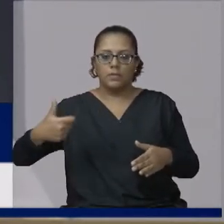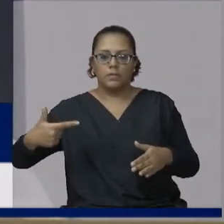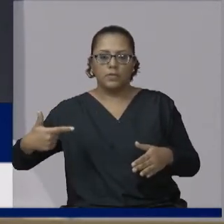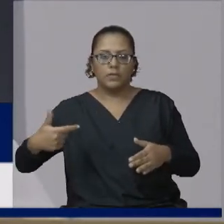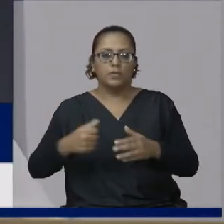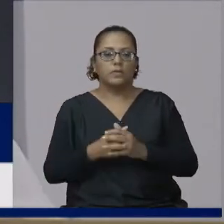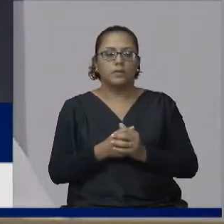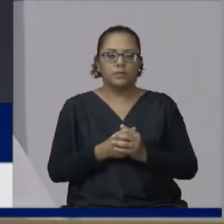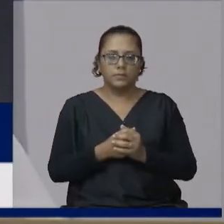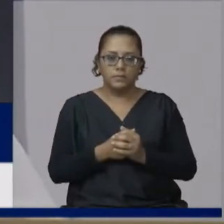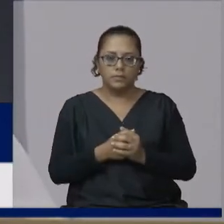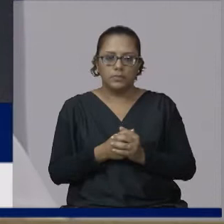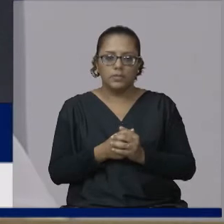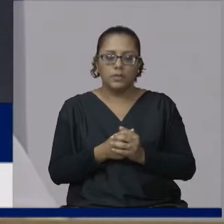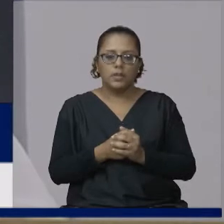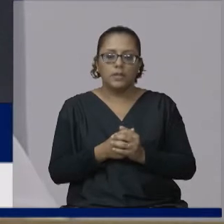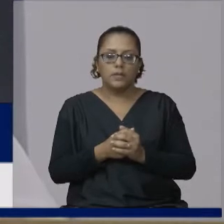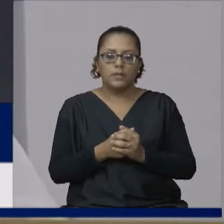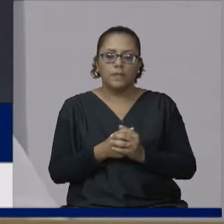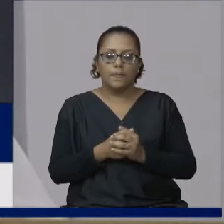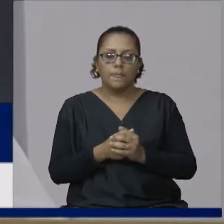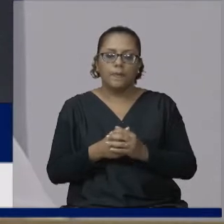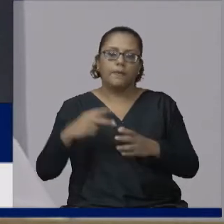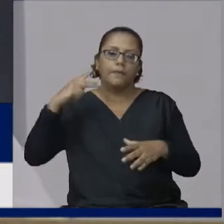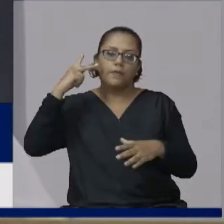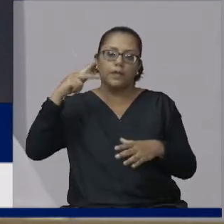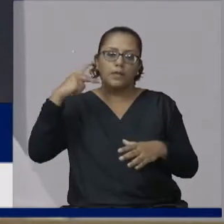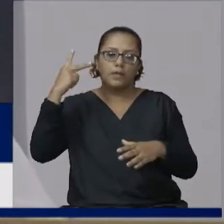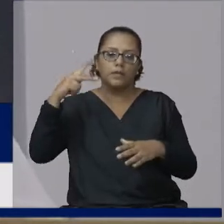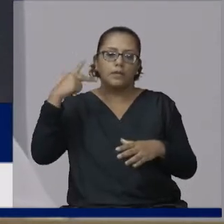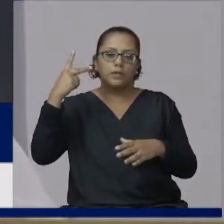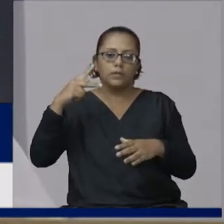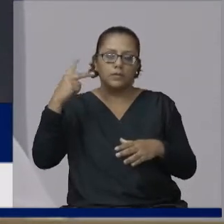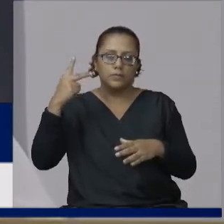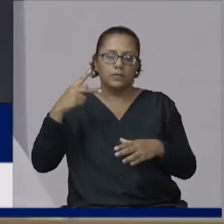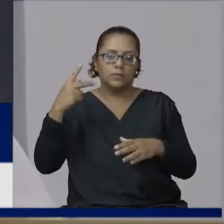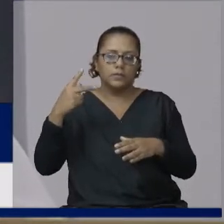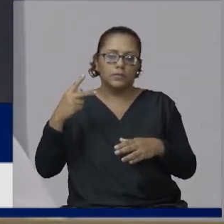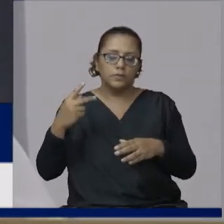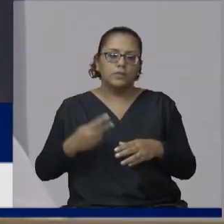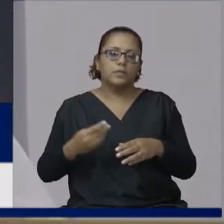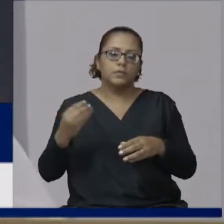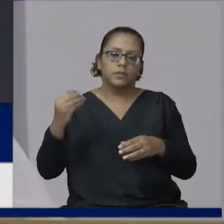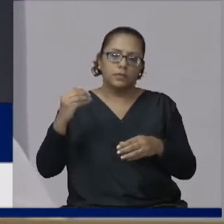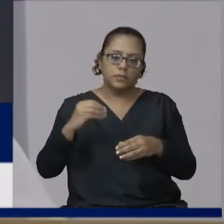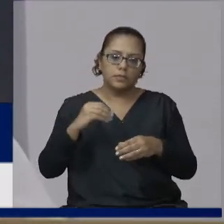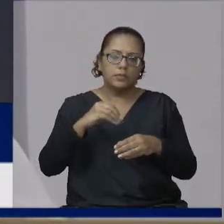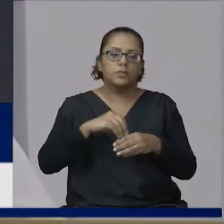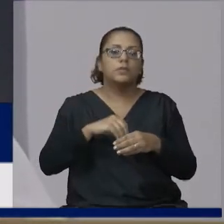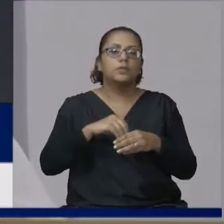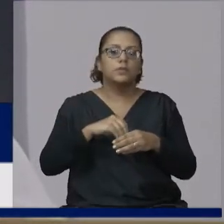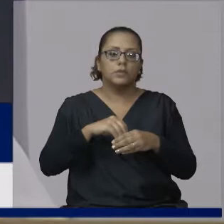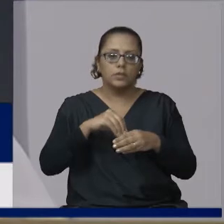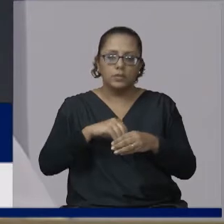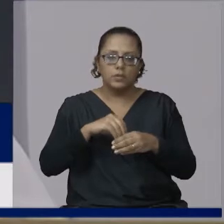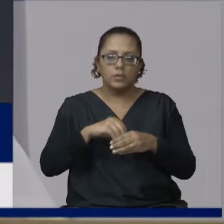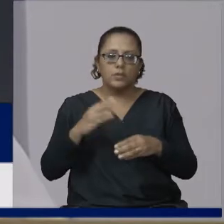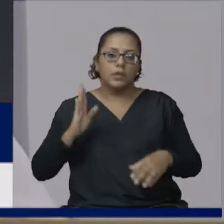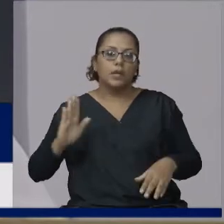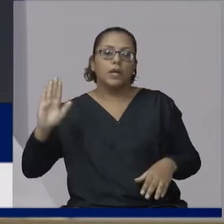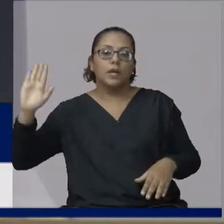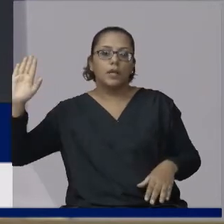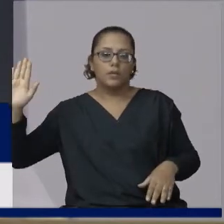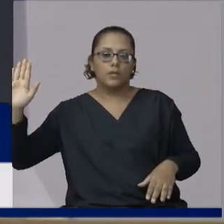Solicito aos senhores vereadores que registrem suas candidaturas à presidência da mesa diretora desta Casa de Leis para o biênio